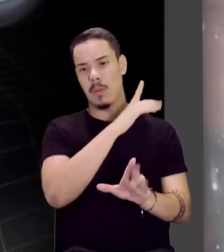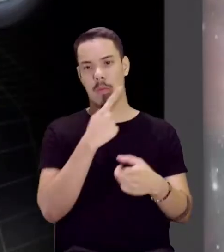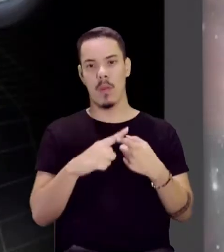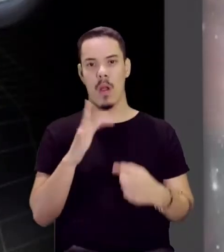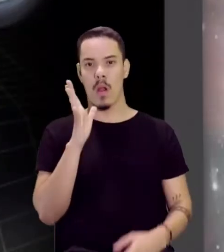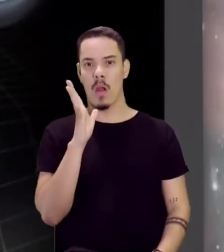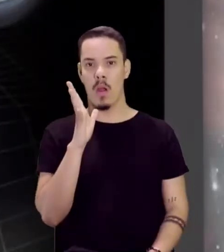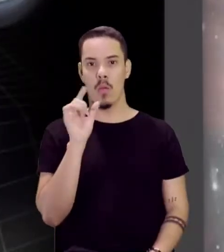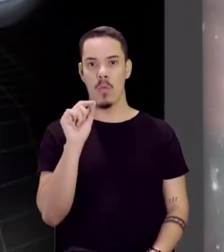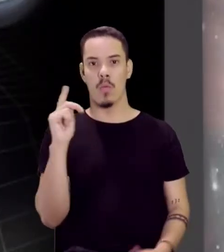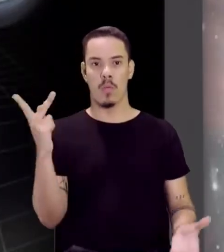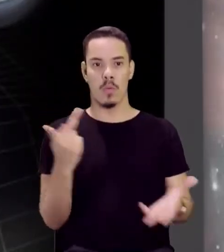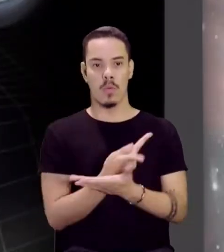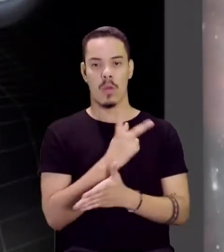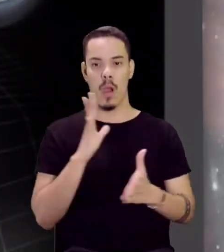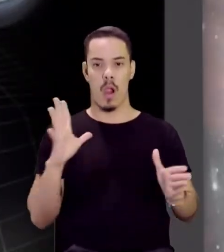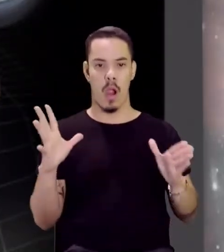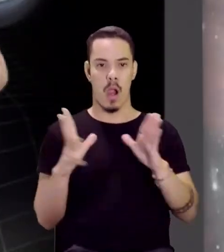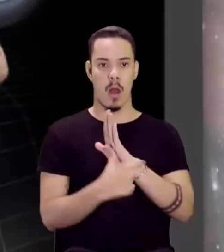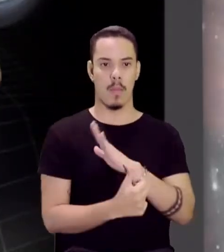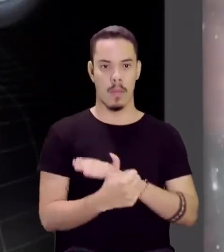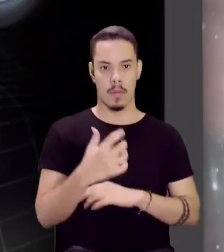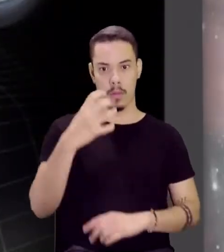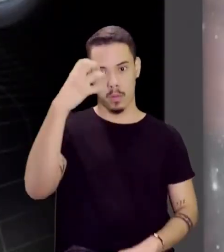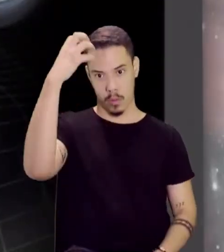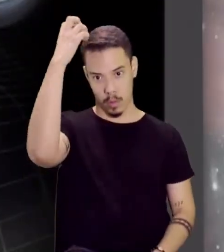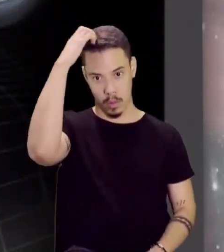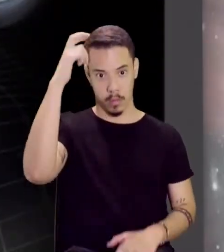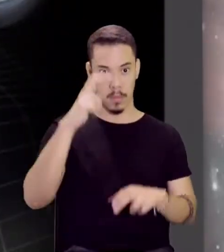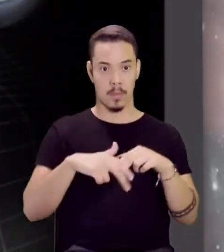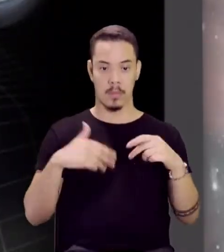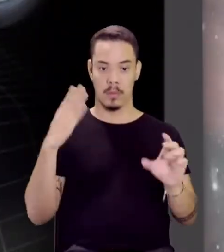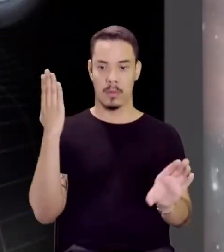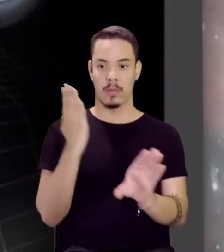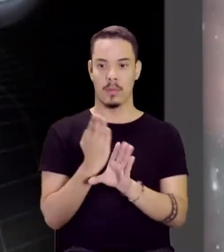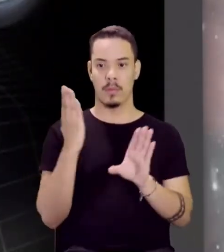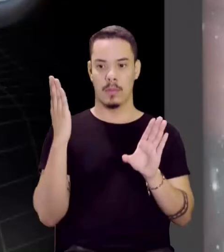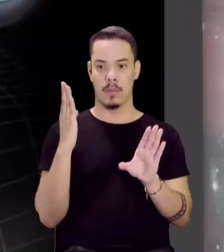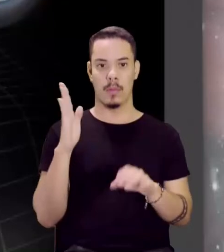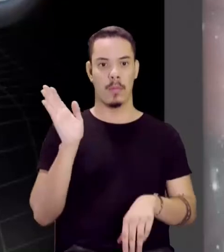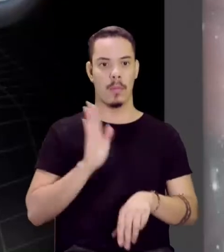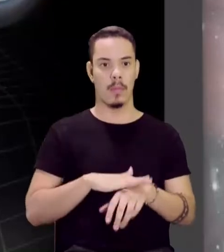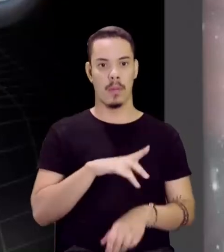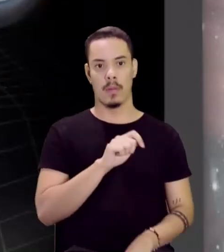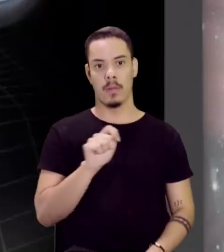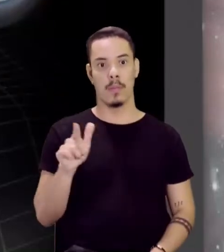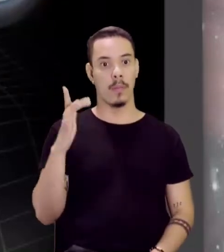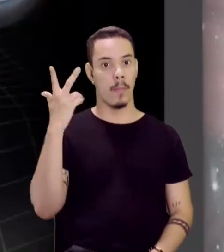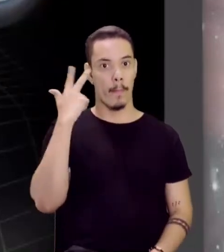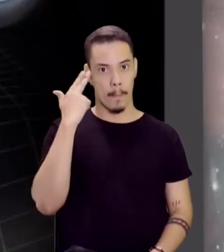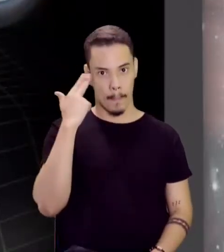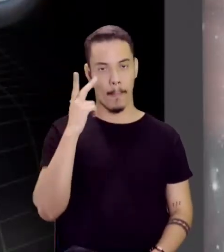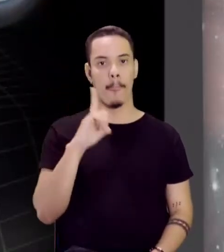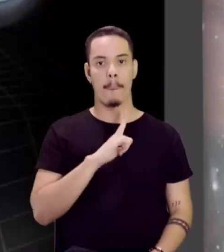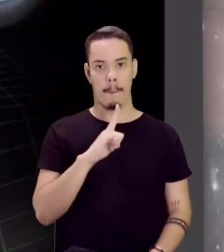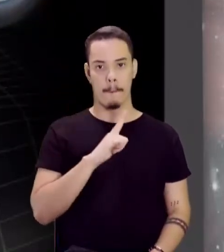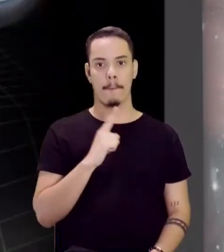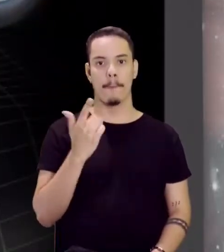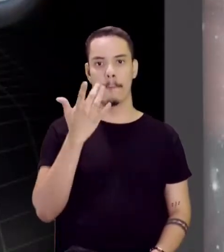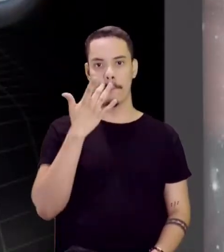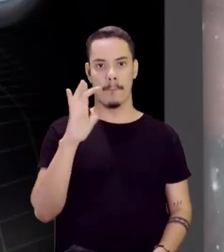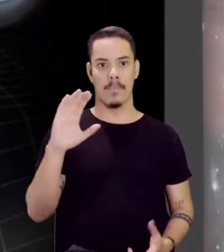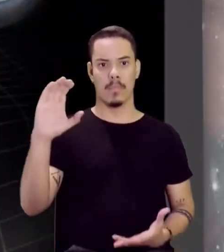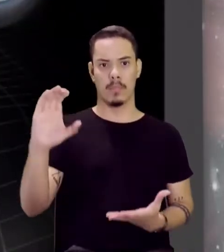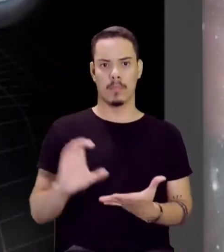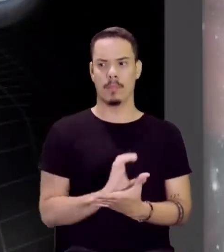né? Roubando do rei. E eles estavam ficando ricos, por isso que descobriram que os ouríveos estavam ficando ricos, mais do normal. Eles já recebiam uma quantidade de ouro,